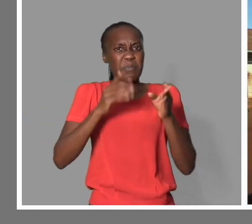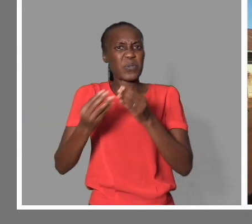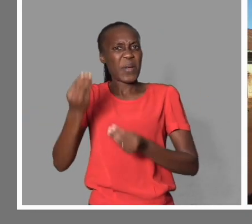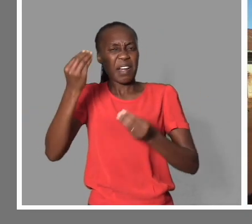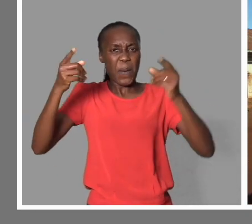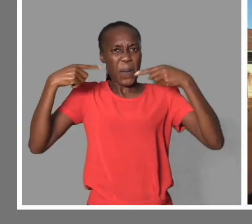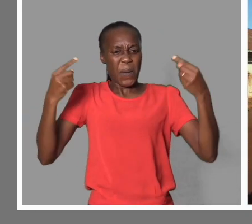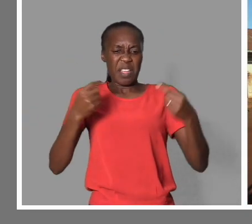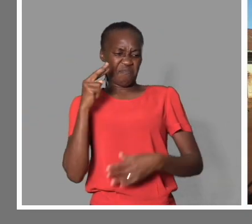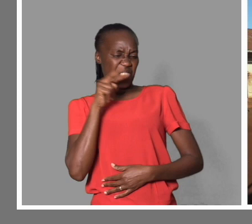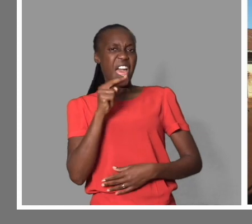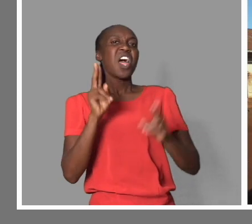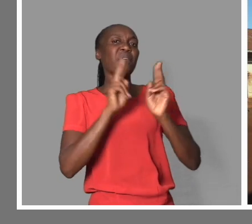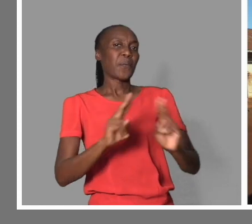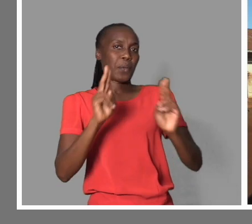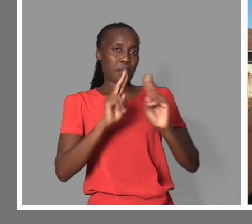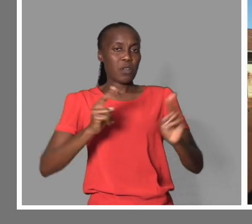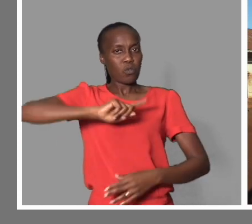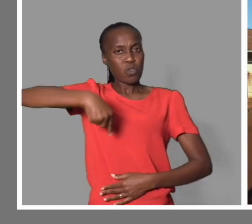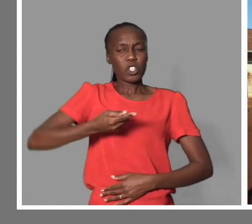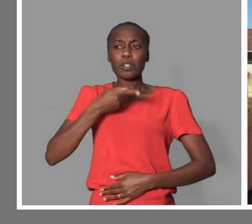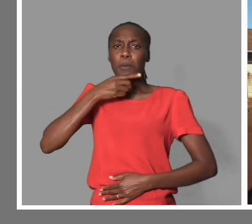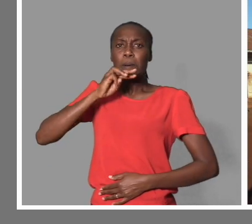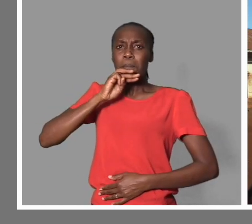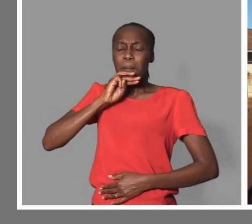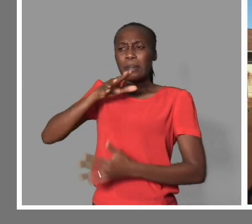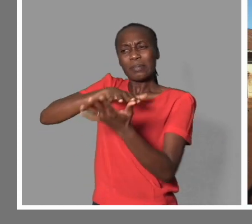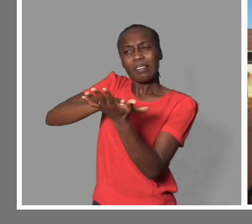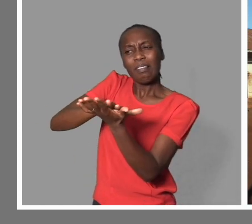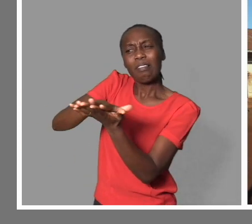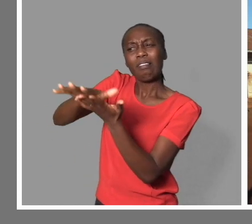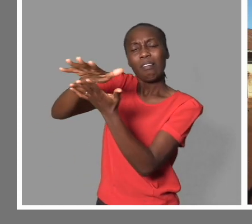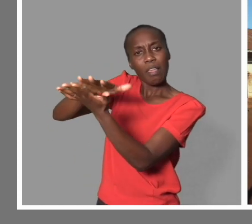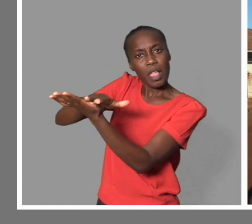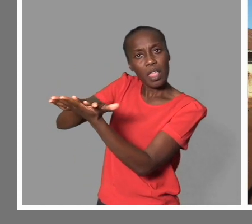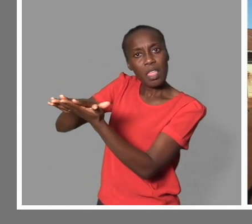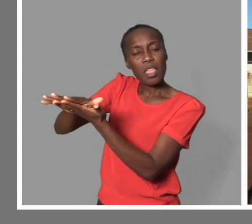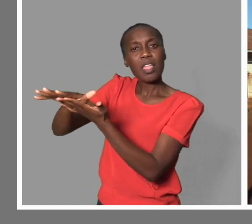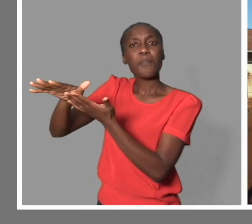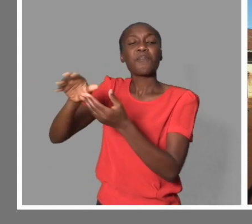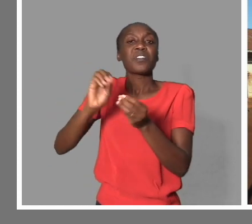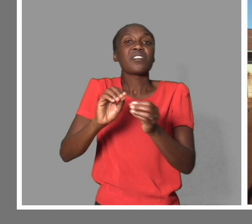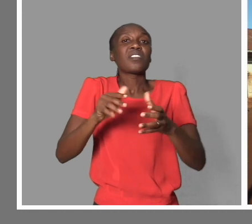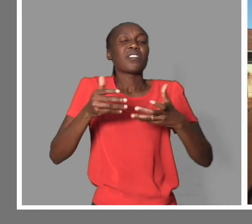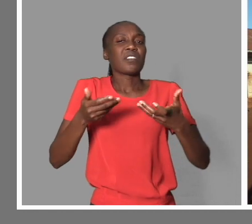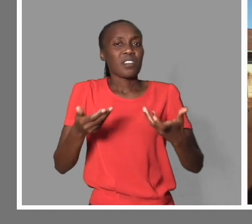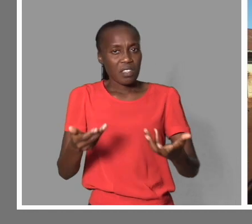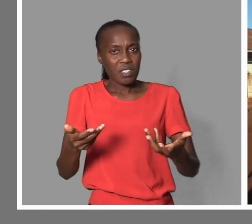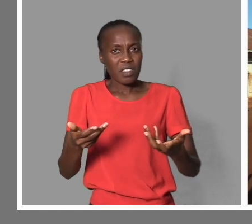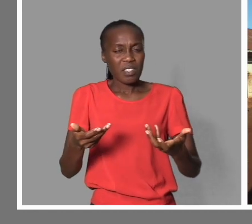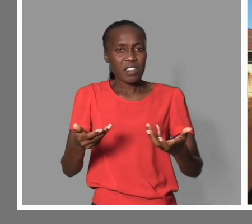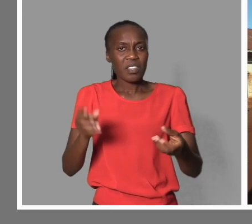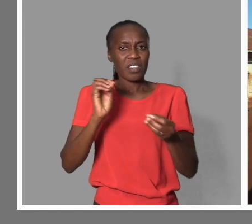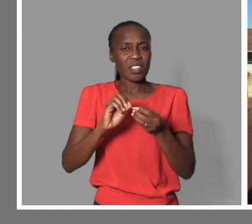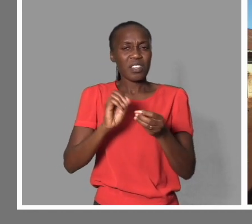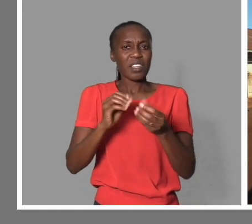era visto como sendo normal e nós trabalhamos com as lideranças comunitárias, os pais encarregados de educação. Para que olhem para nós como escola, como